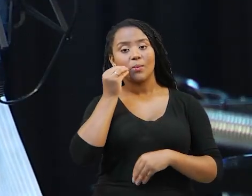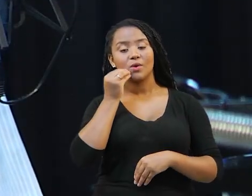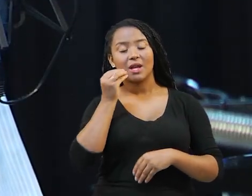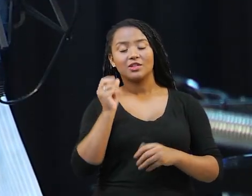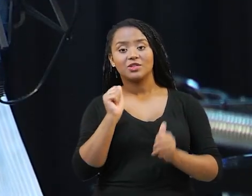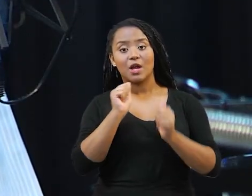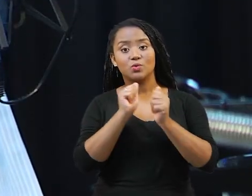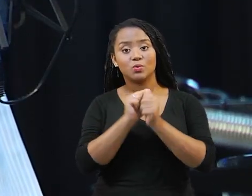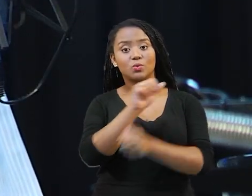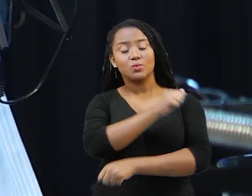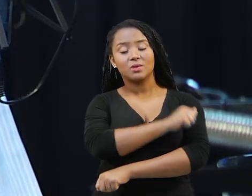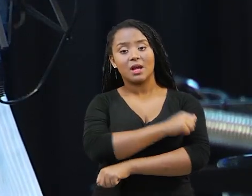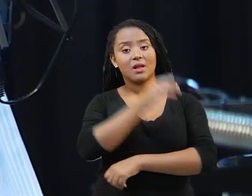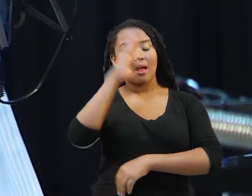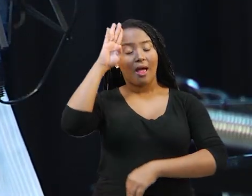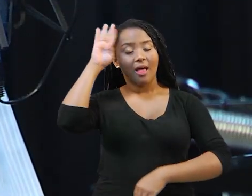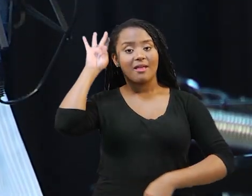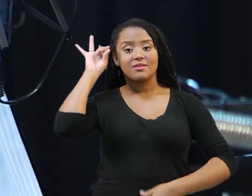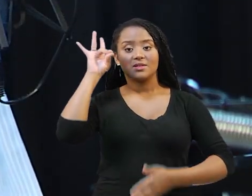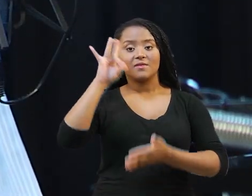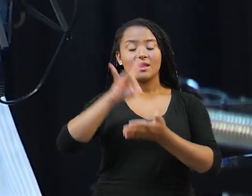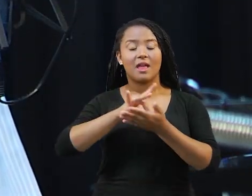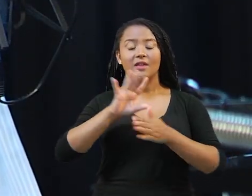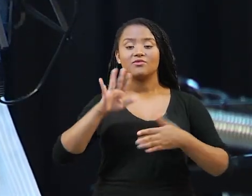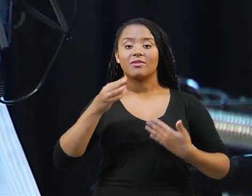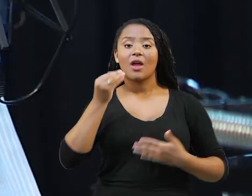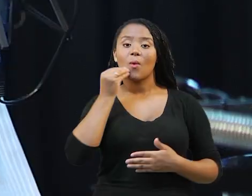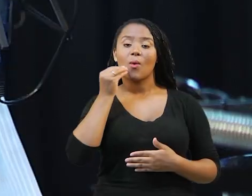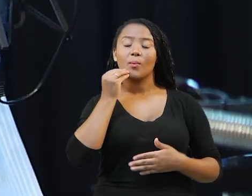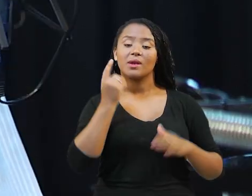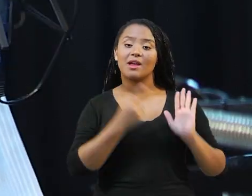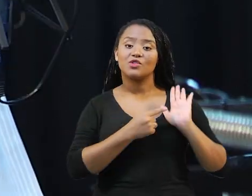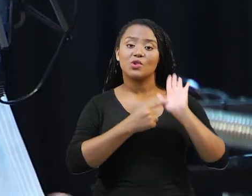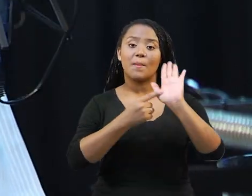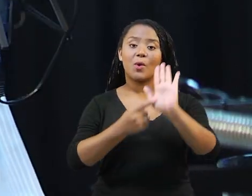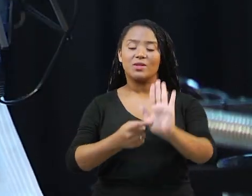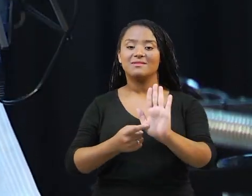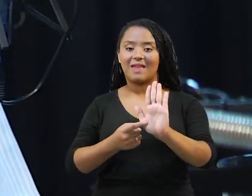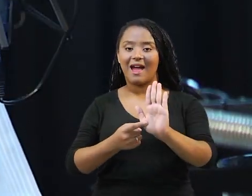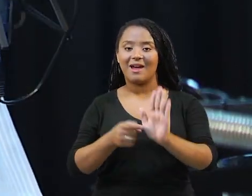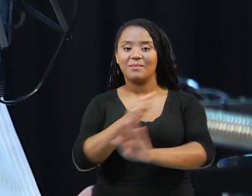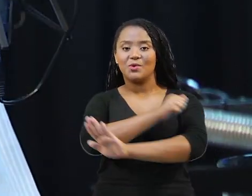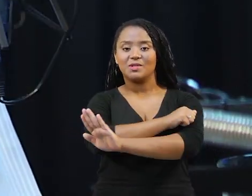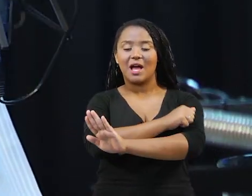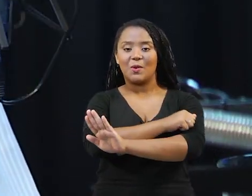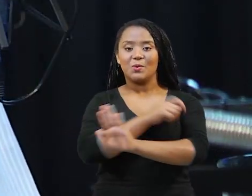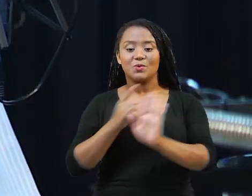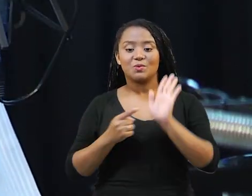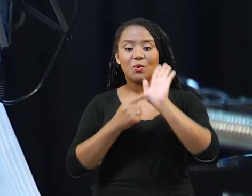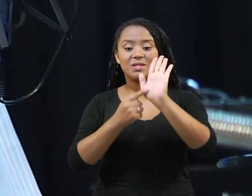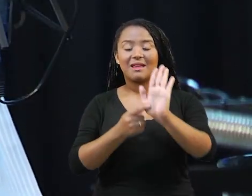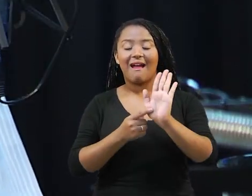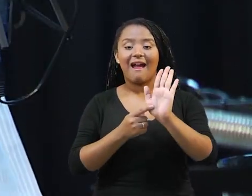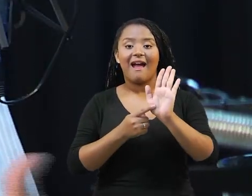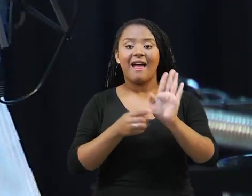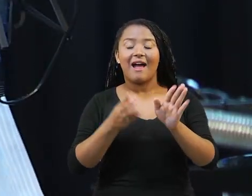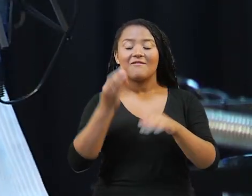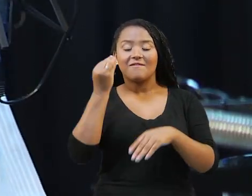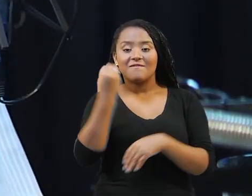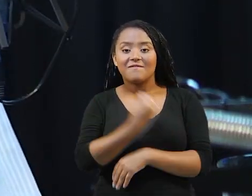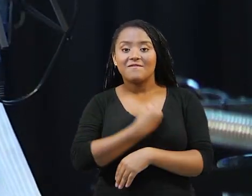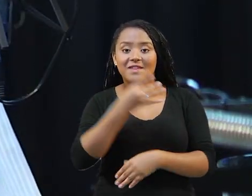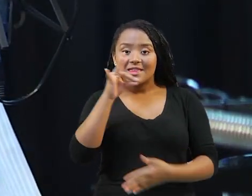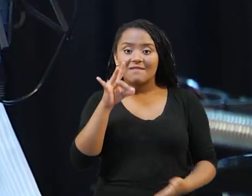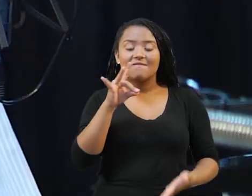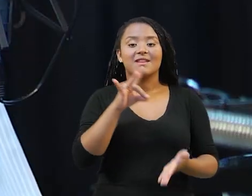mais junto dos acadêmicos mesmo, do sexto período em diante, né? Então, é uma oportunidade de mostrar para eles, passar um pouco